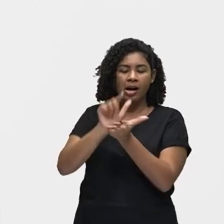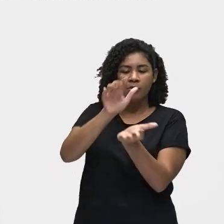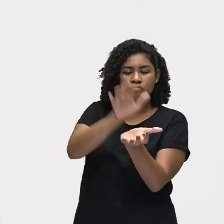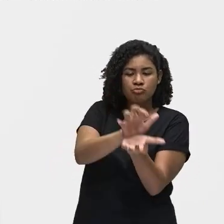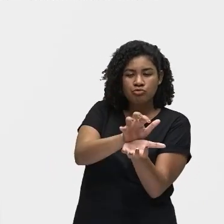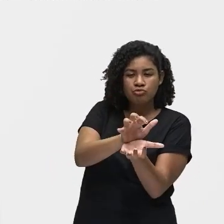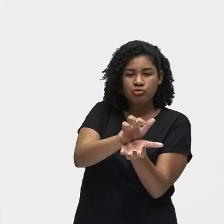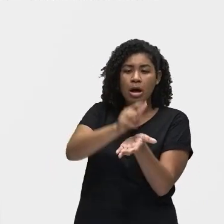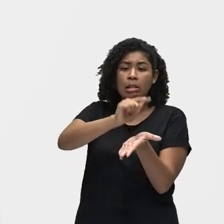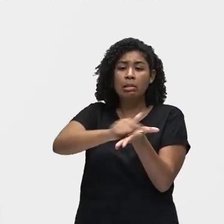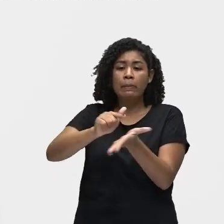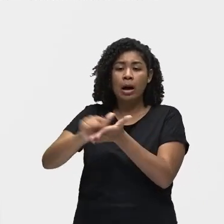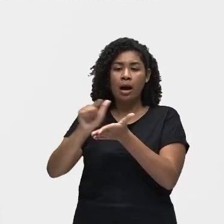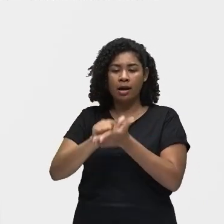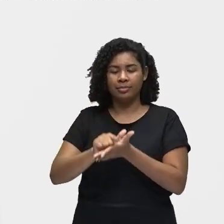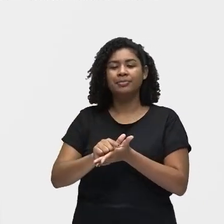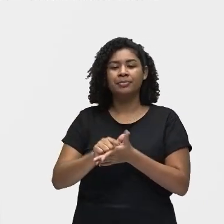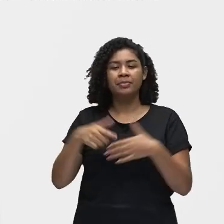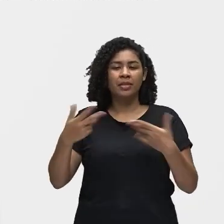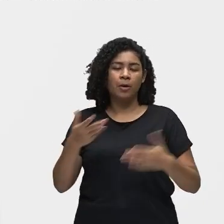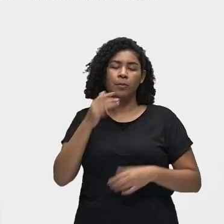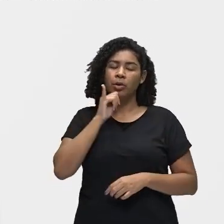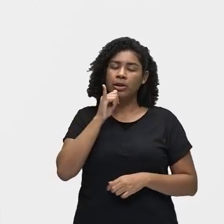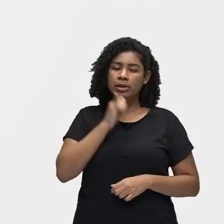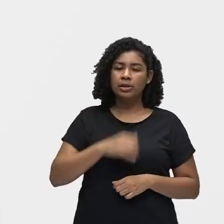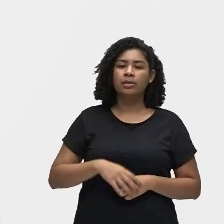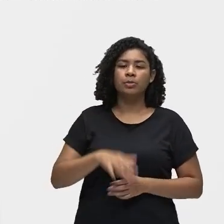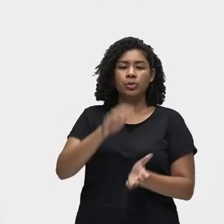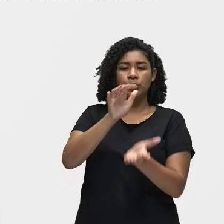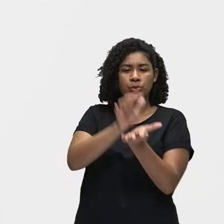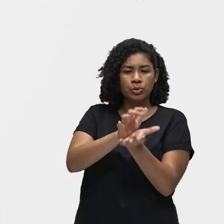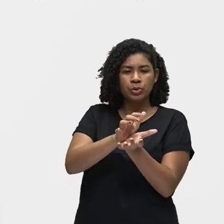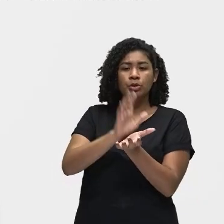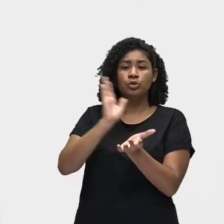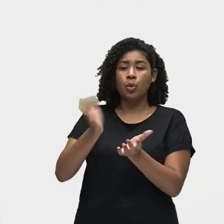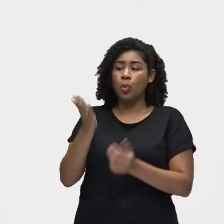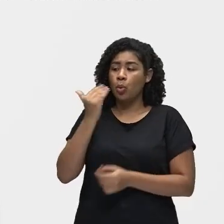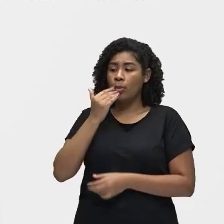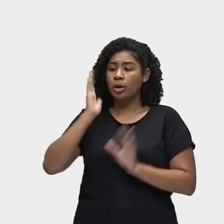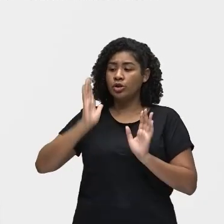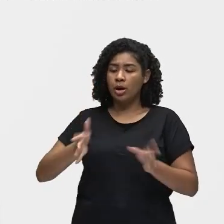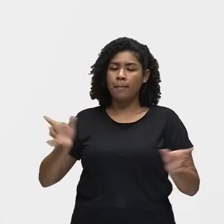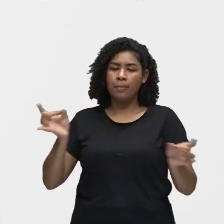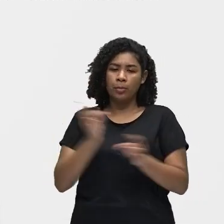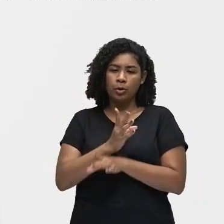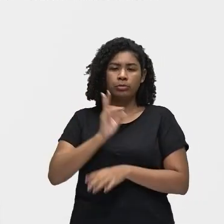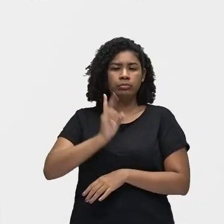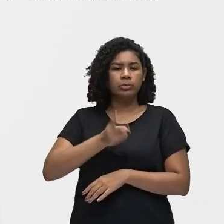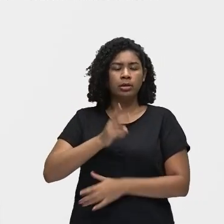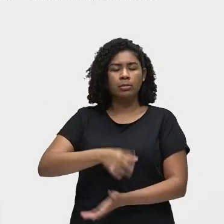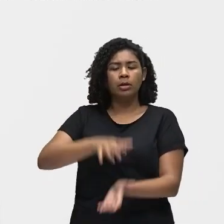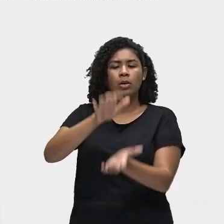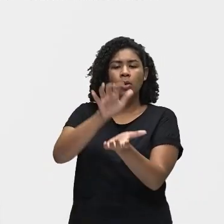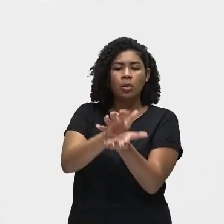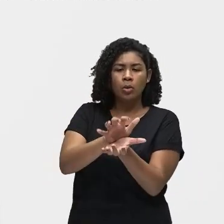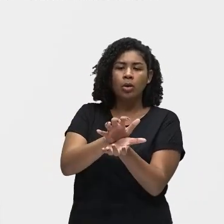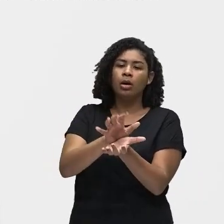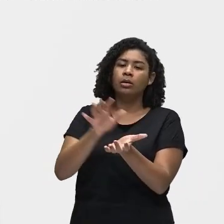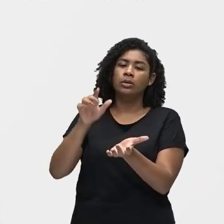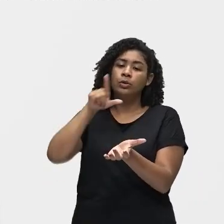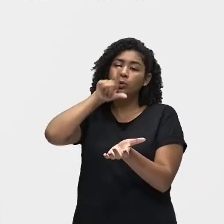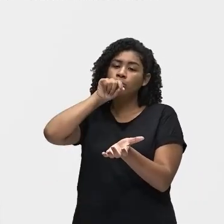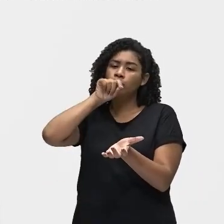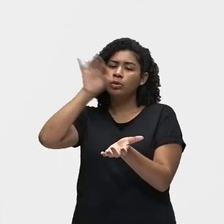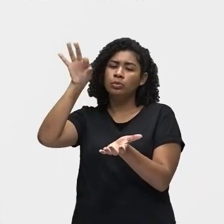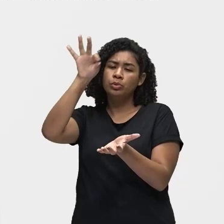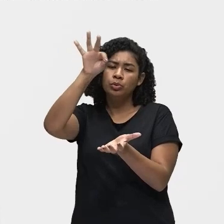beira do lago, depois que já fez uma alimentação, deixa a boca aberta, o passarinho entra na boca